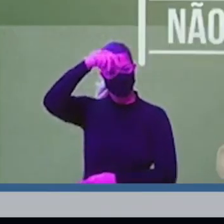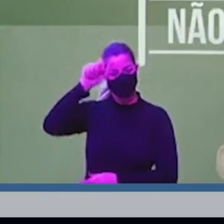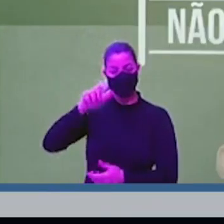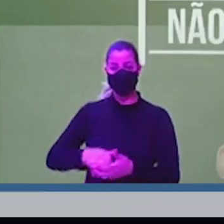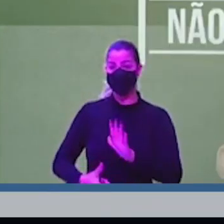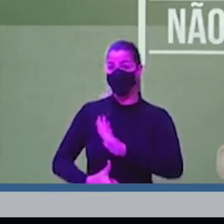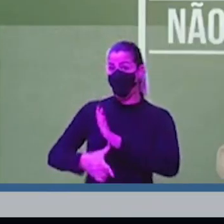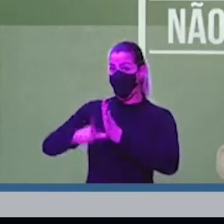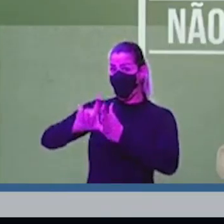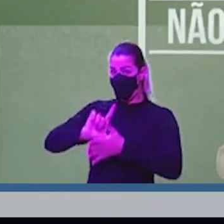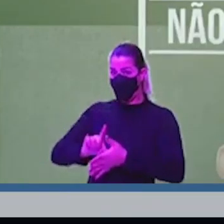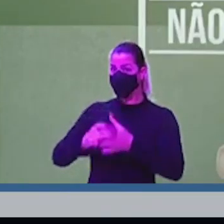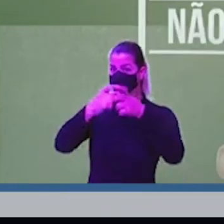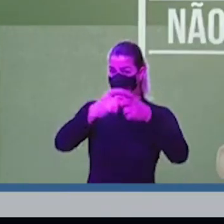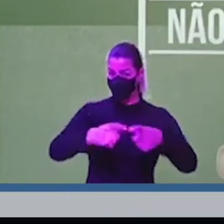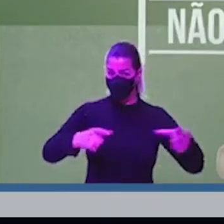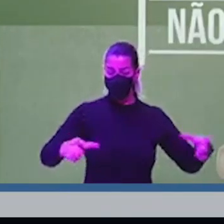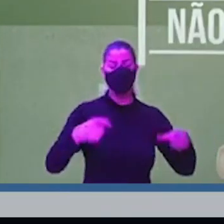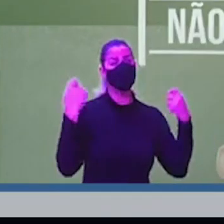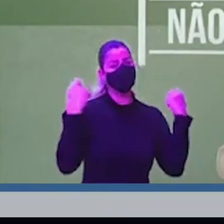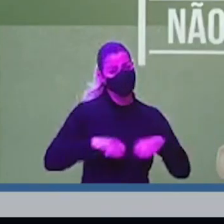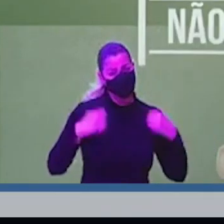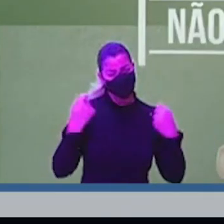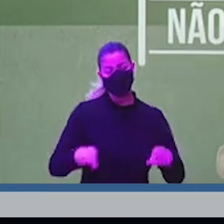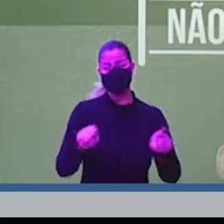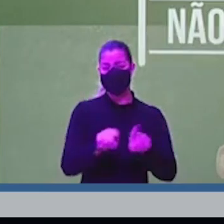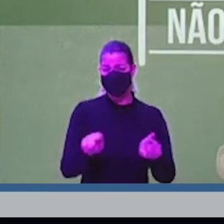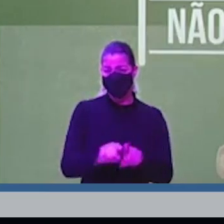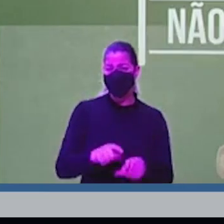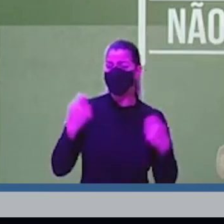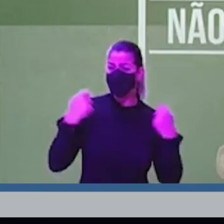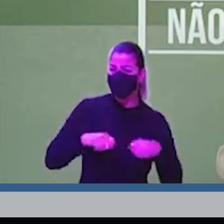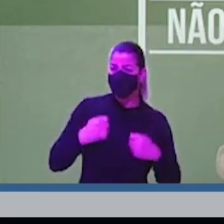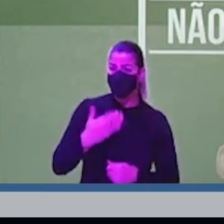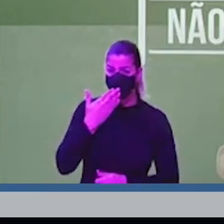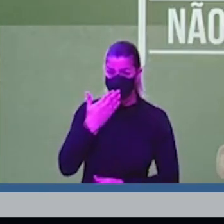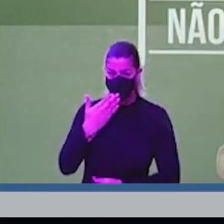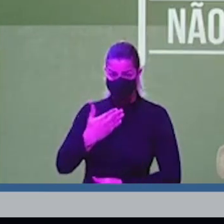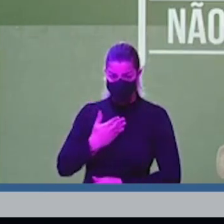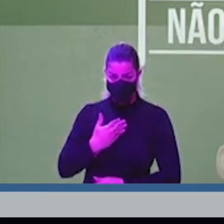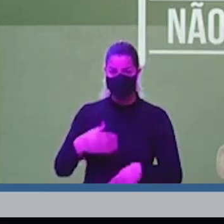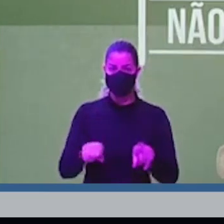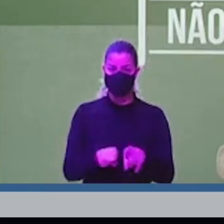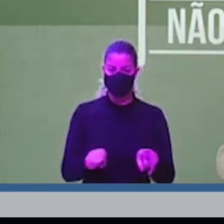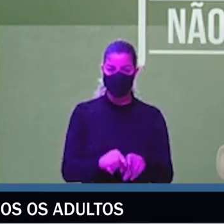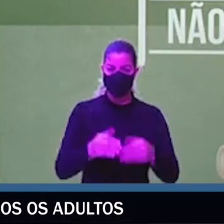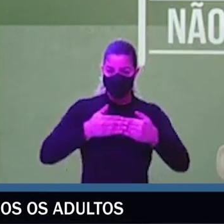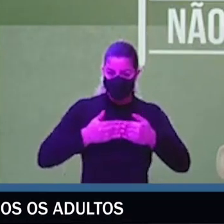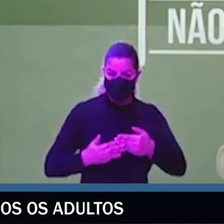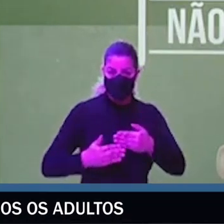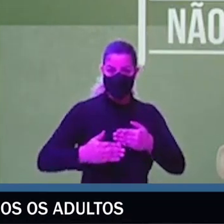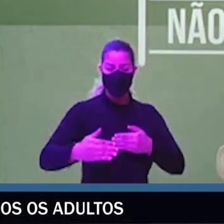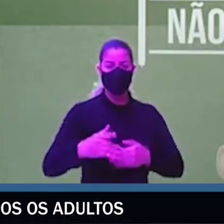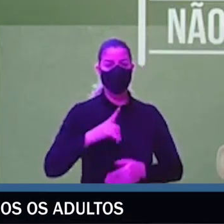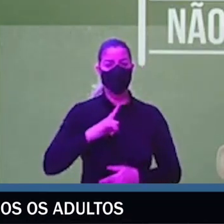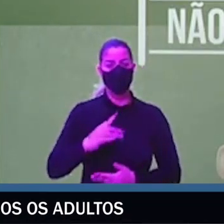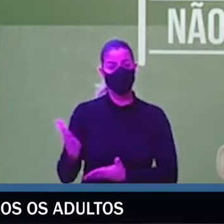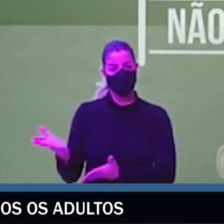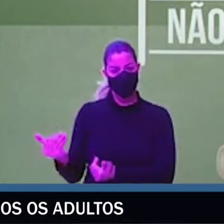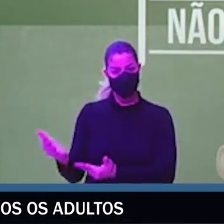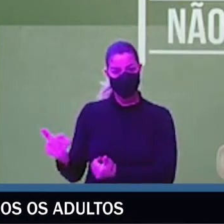antes de ampliarmos porque a uma demanda inclusive apelos e para que nós iniciamos nos